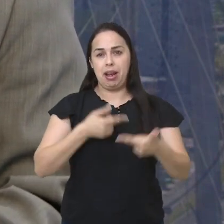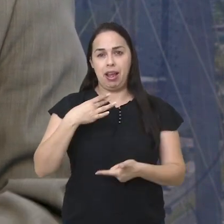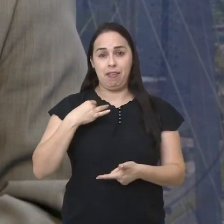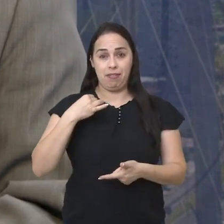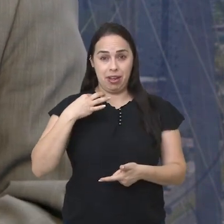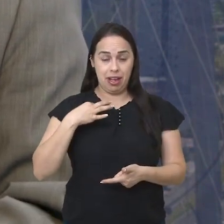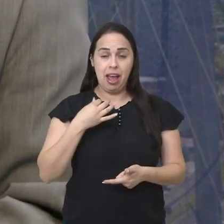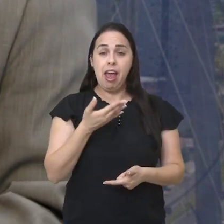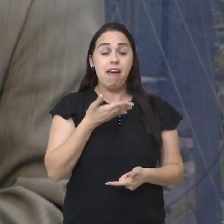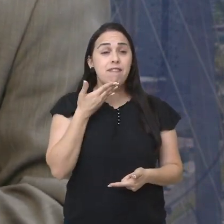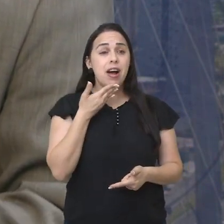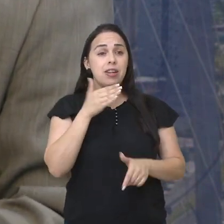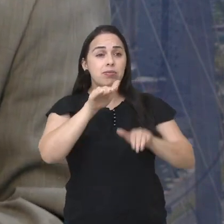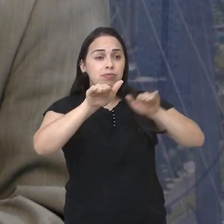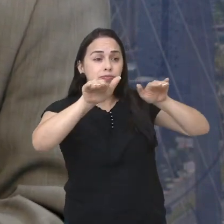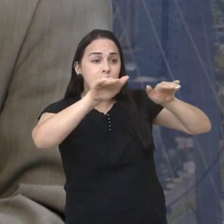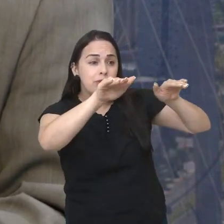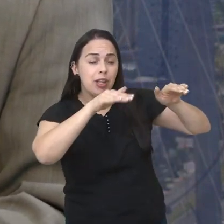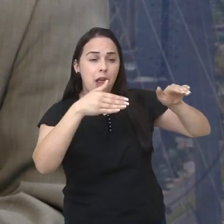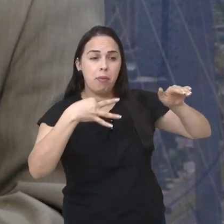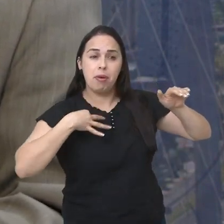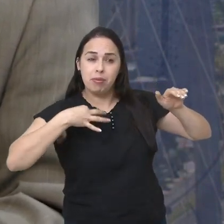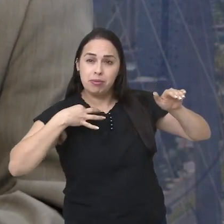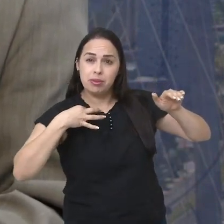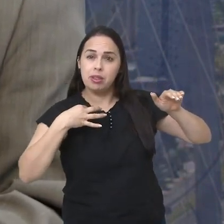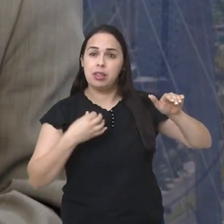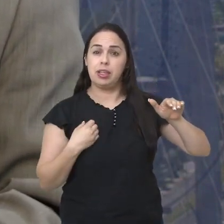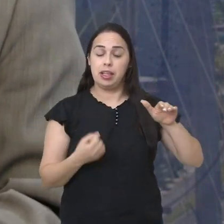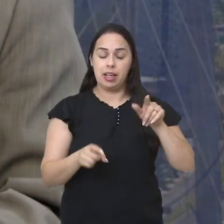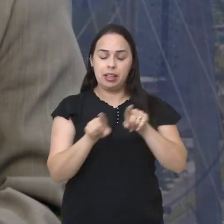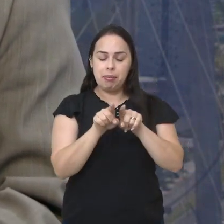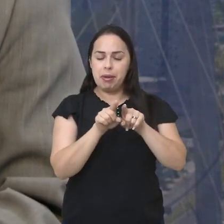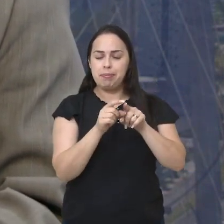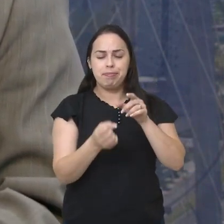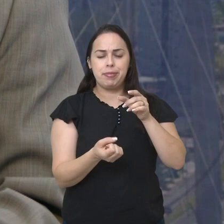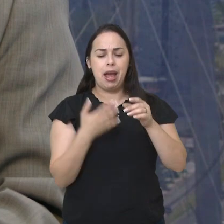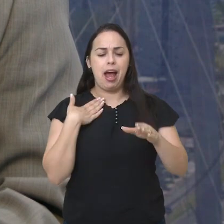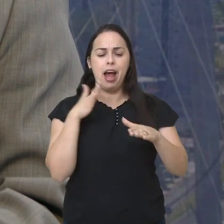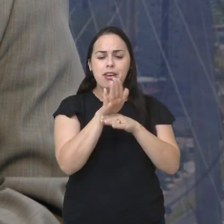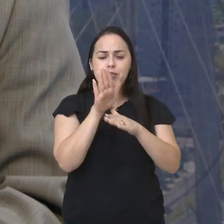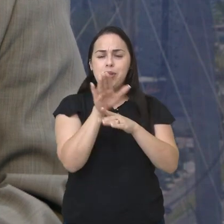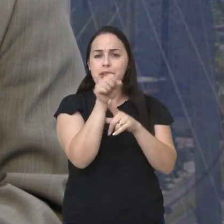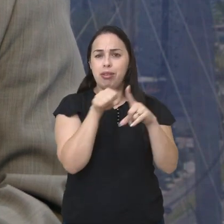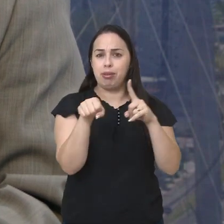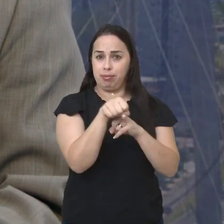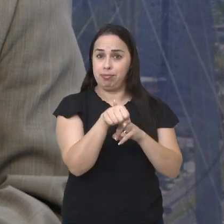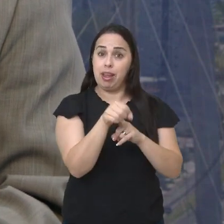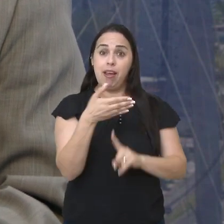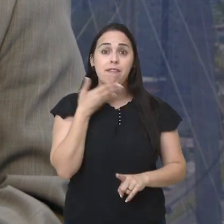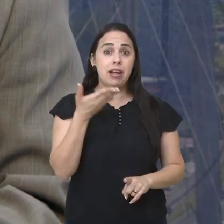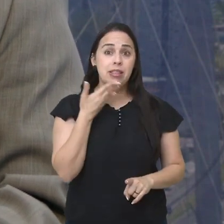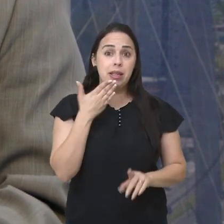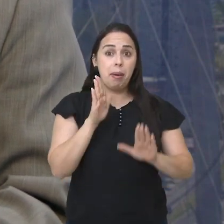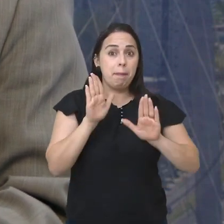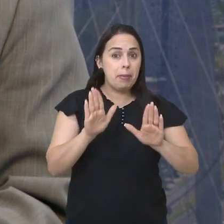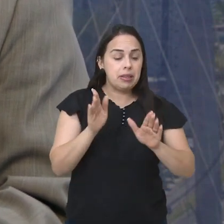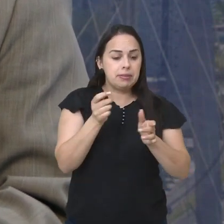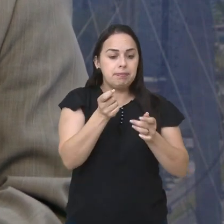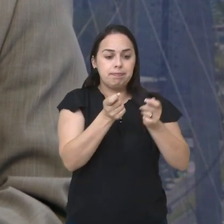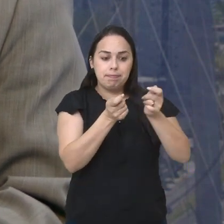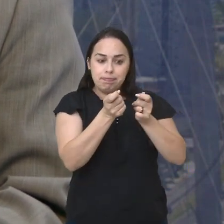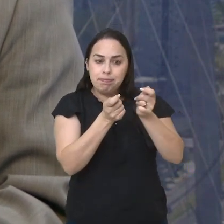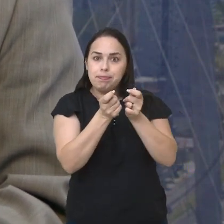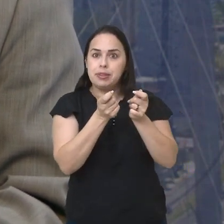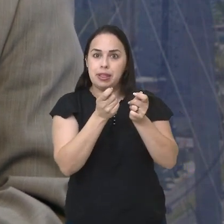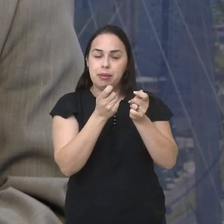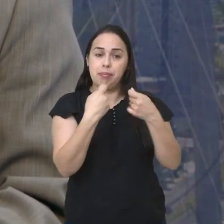você ter voluntário no Brasil, é muito fácil você ter fundos sociais, é muito fácil a gente oxigenar isso. Mas a gente tem que ter um controle estatal